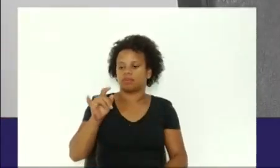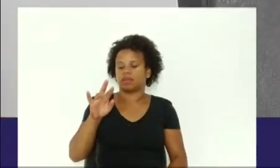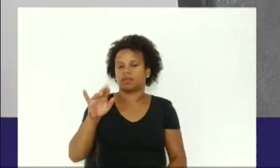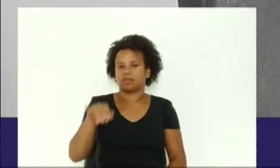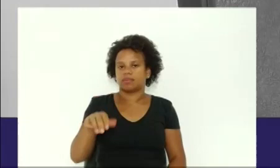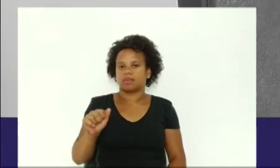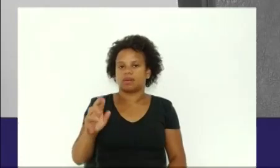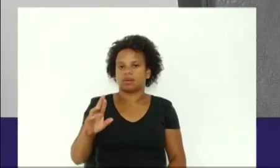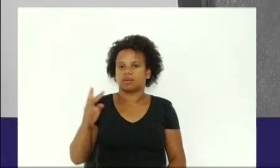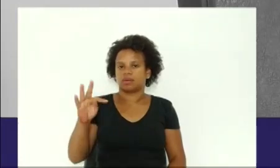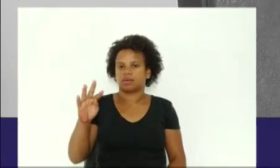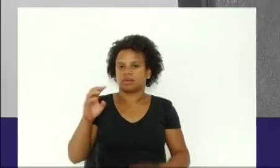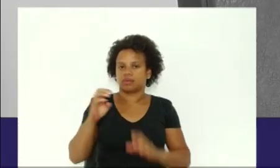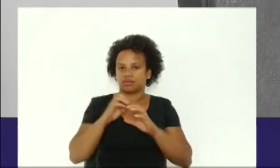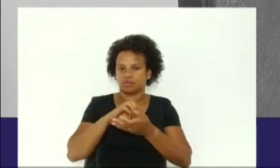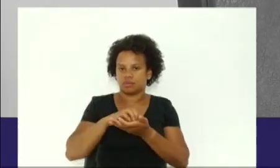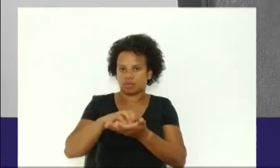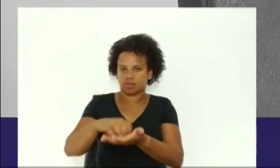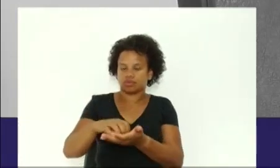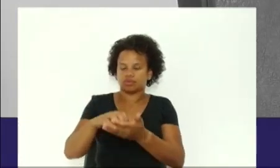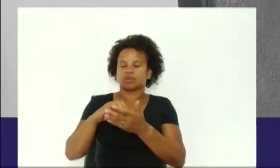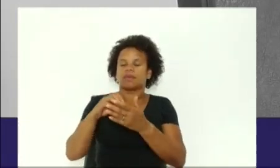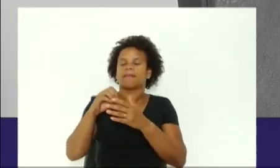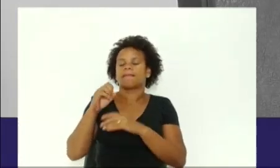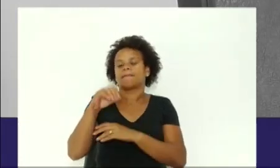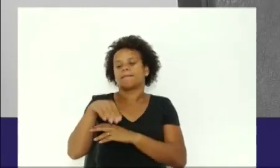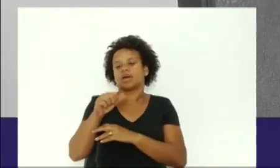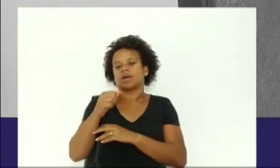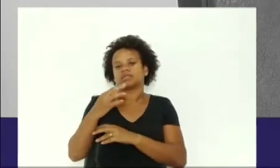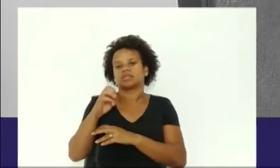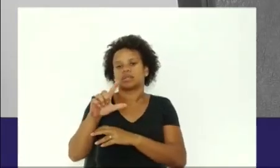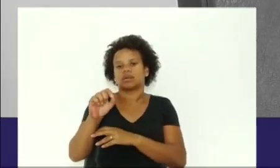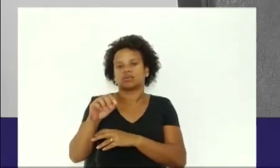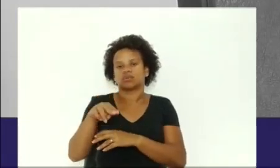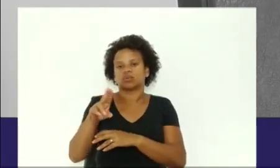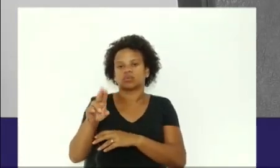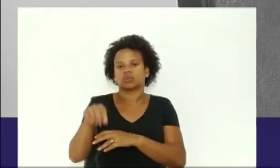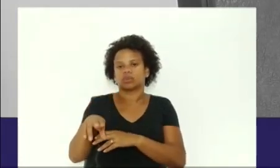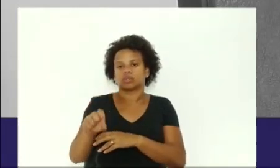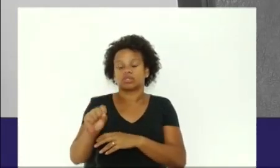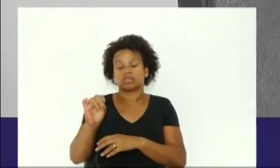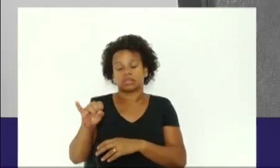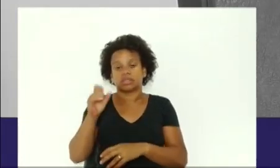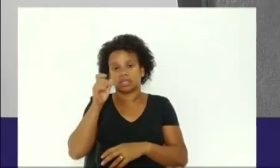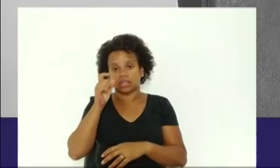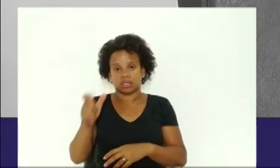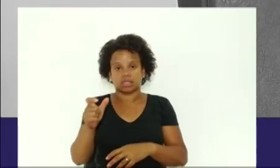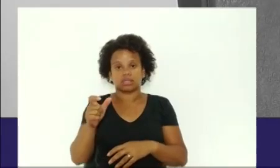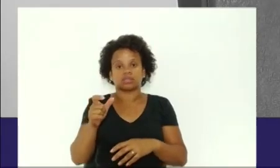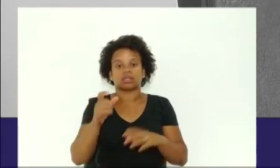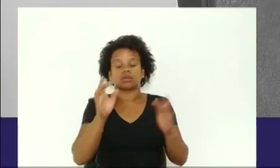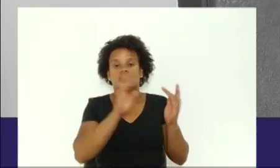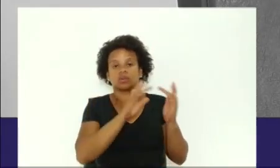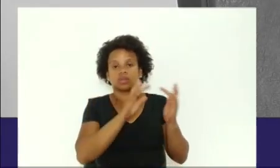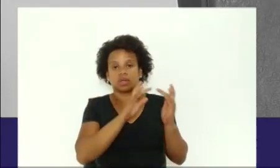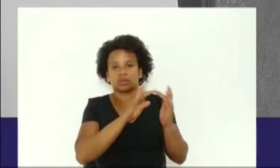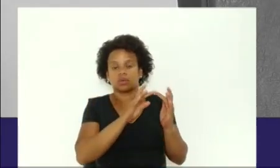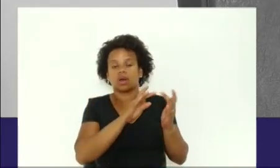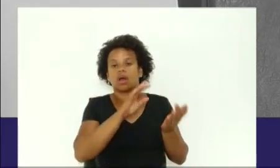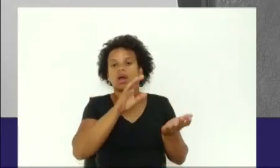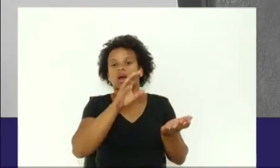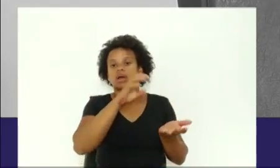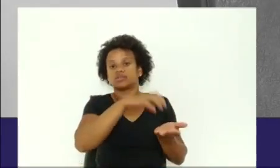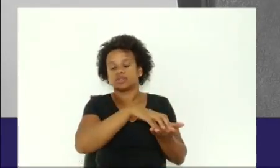Nunes, solicitando, caso haja interesse, entrar em acordo com a Agência Reguladora de Serviços Públicos Delegados